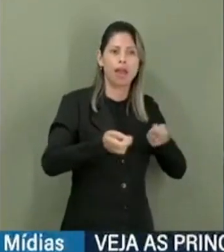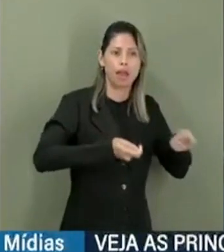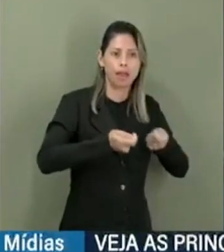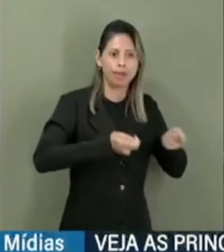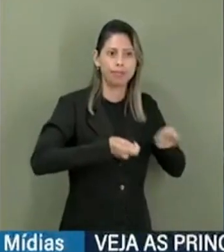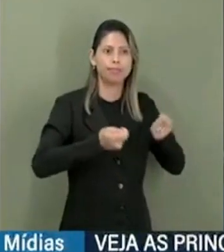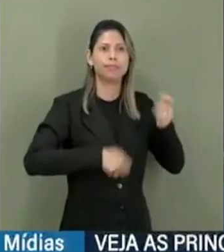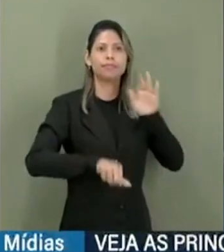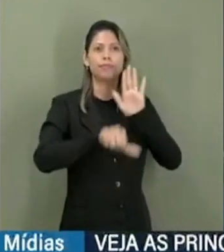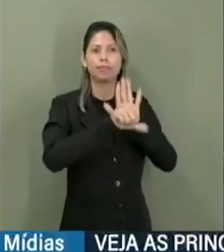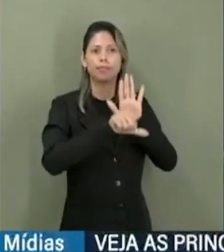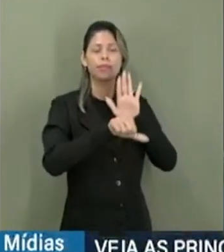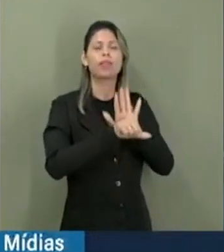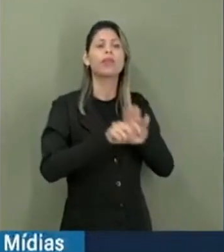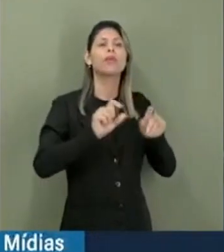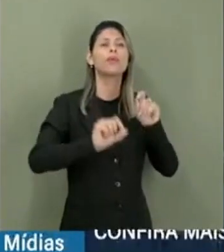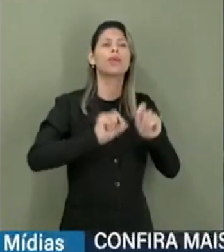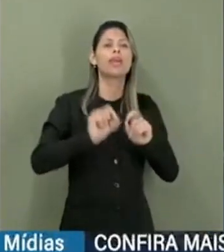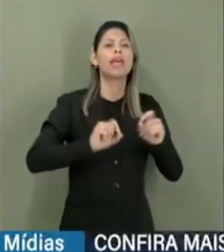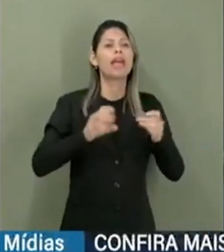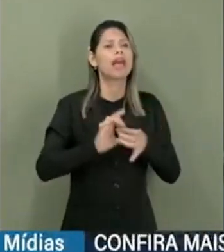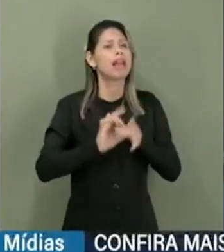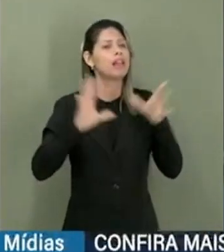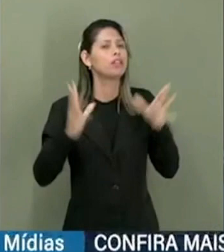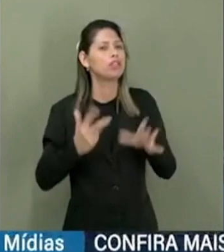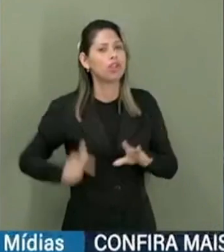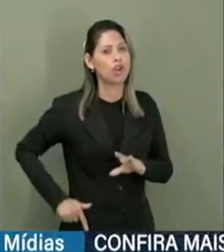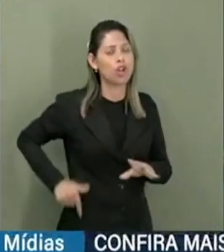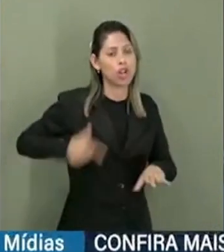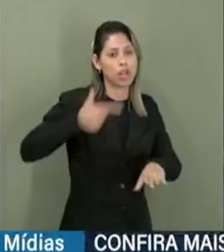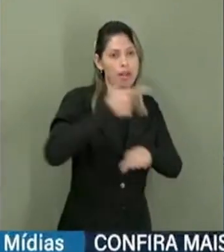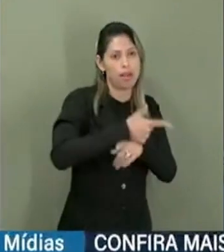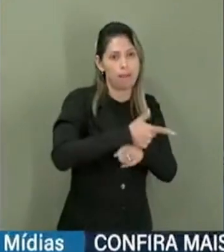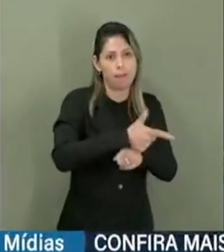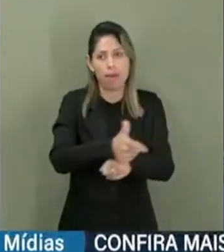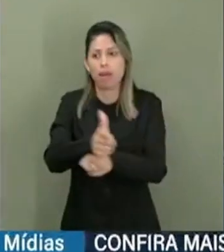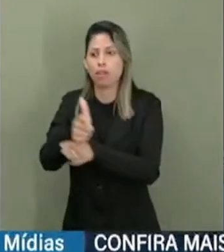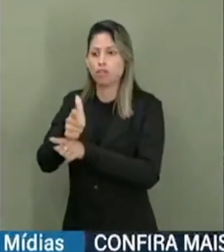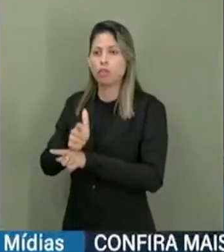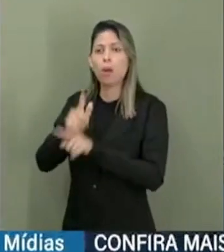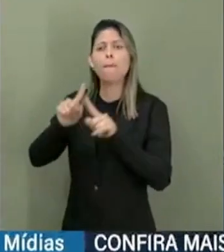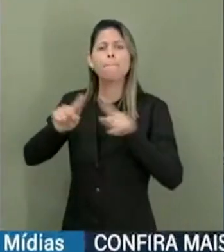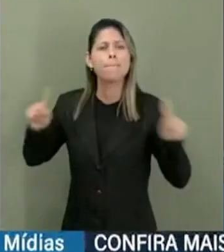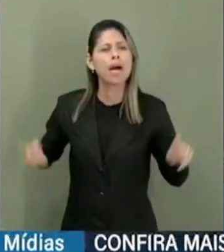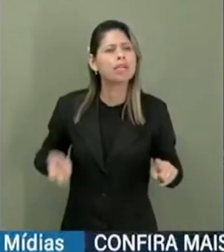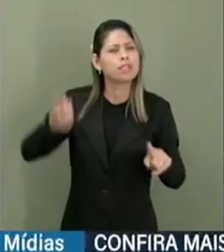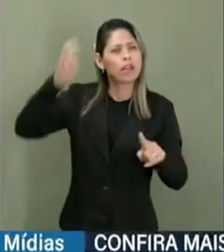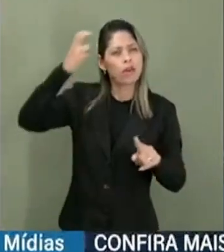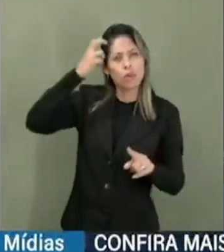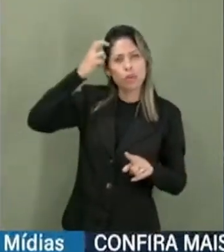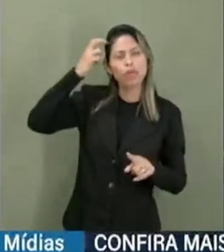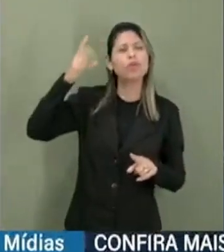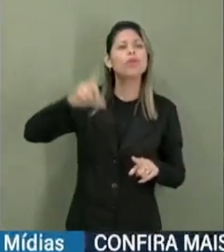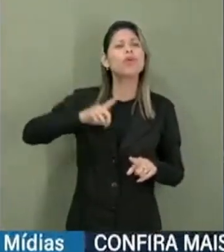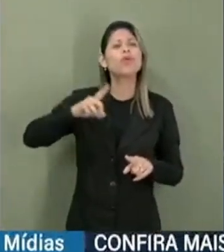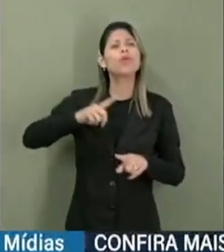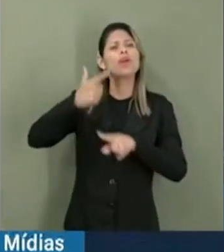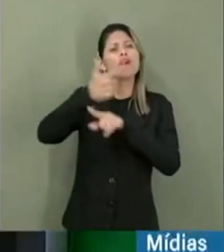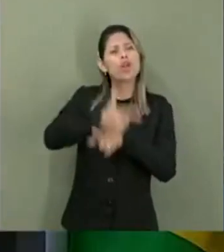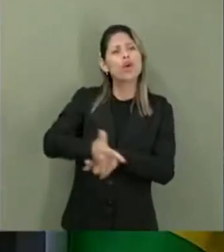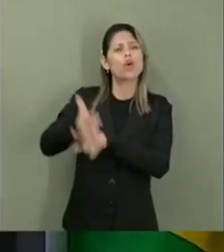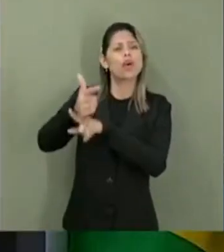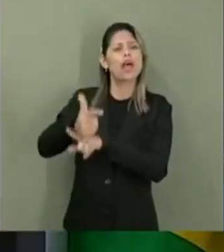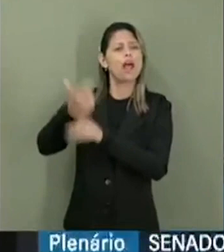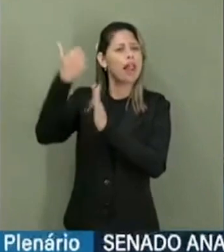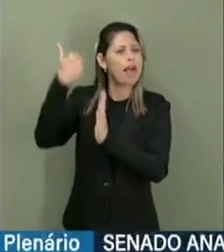contra a liberação descontrolada de armas e essa cultura armamentista está no